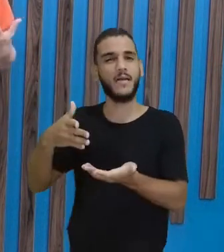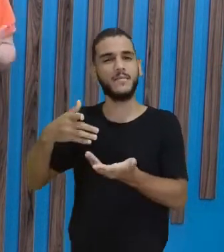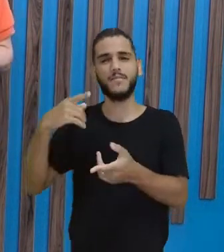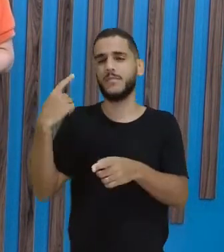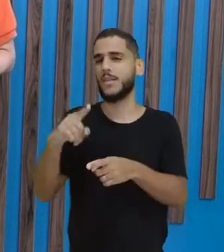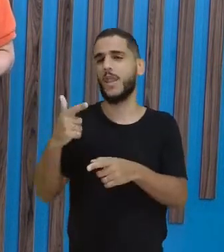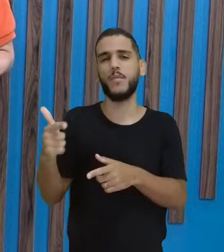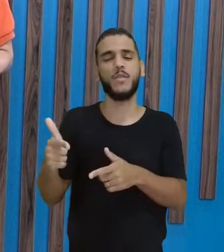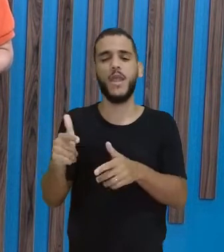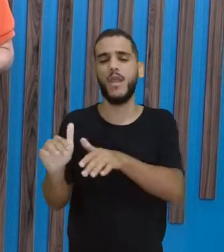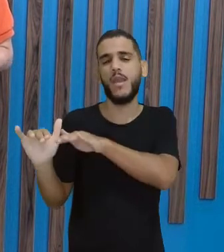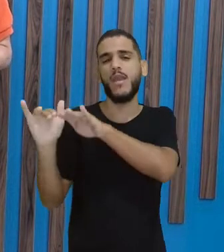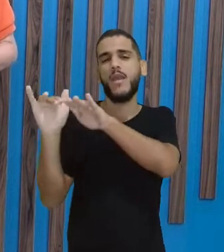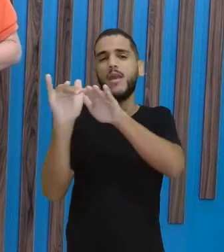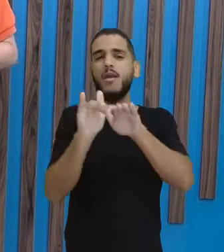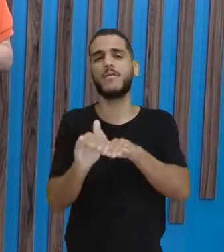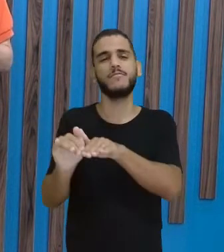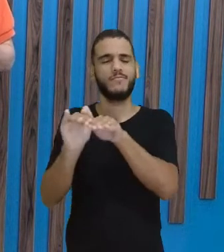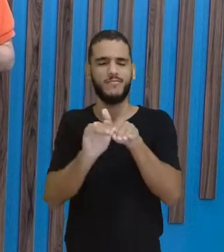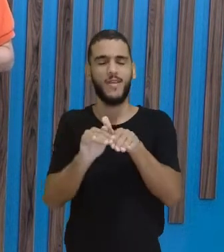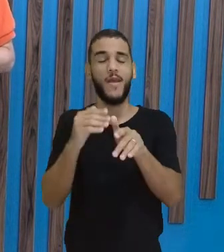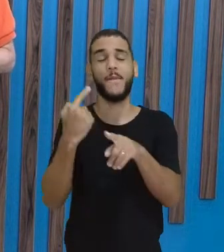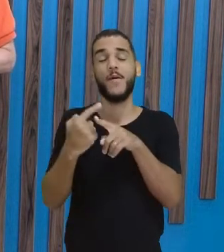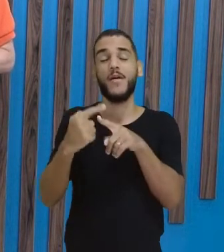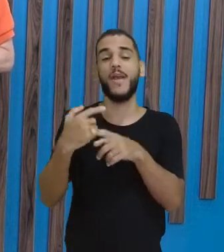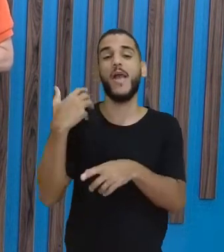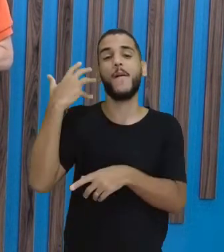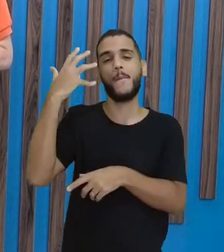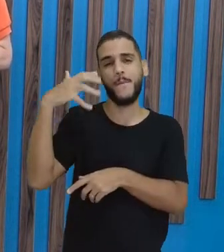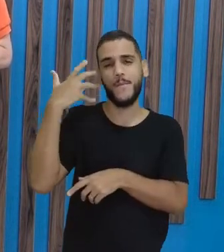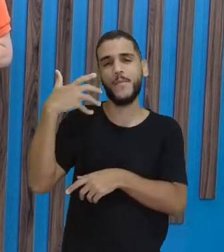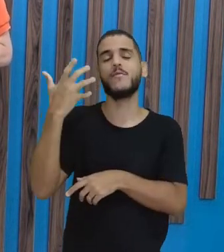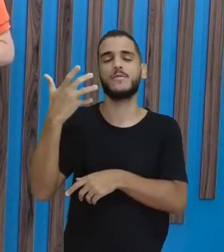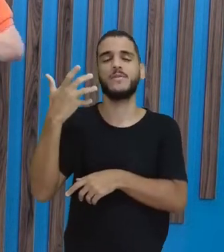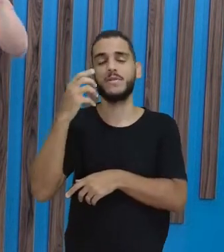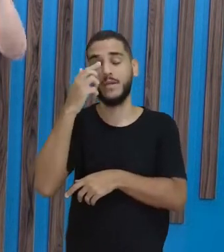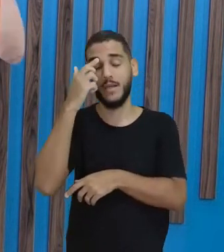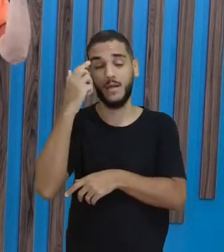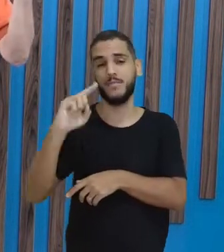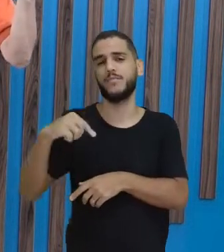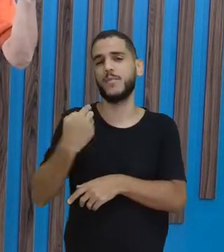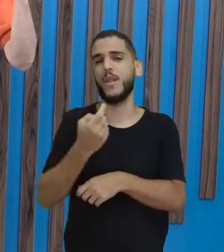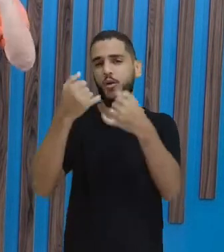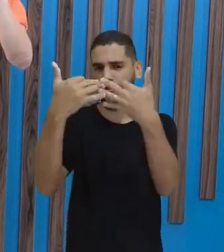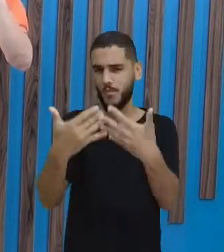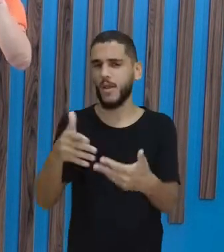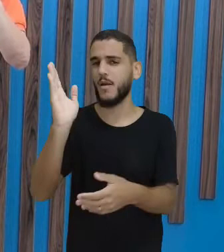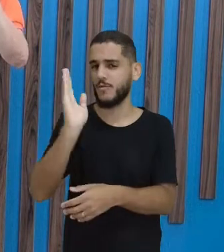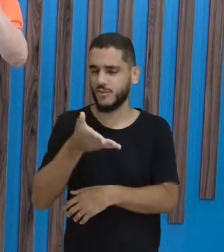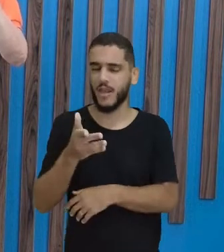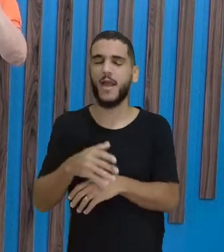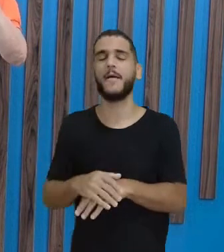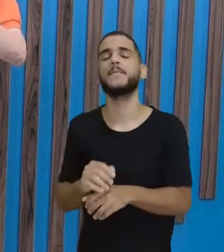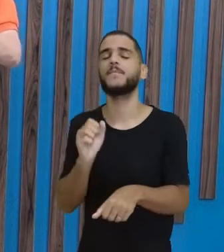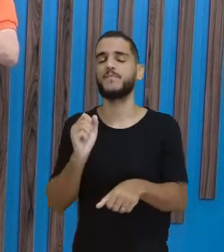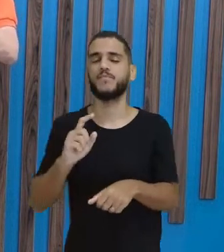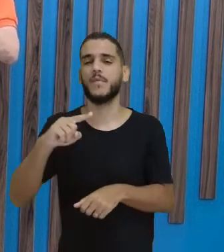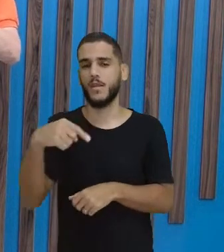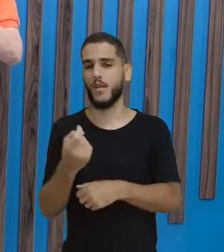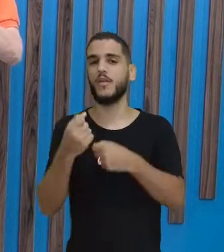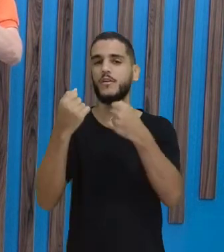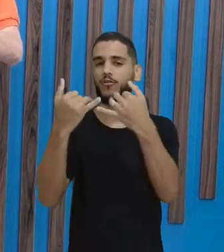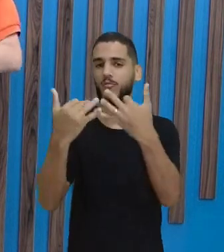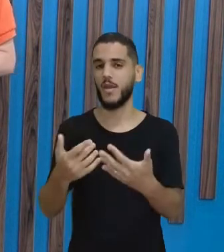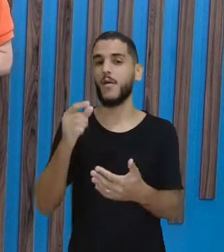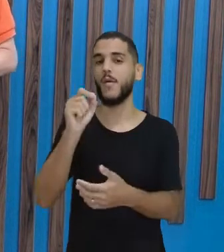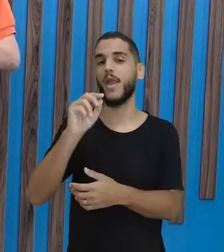né? Porque música, gente, a gente já falou aqui um pouquinho sobre isso e vai continuar falando, hein? Aguarda aí as próximas aulas, estou dando já um spoiler